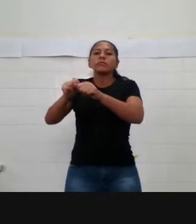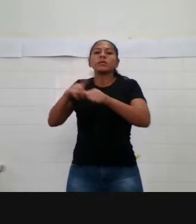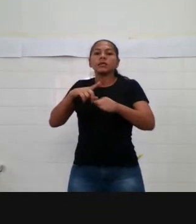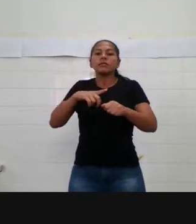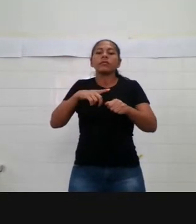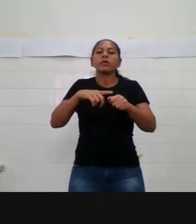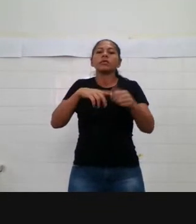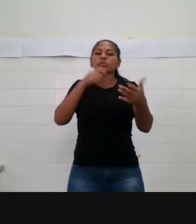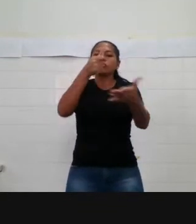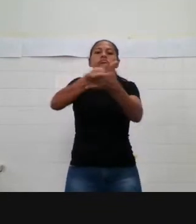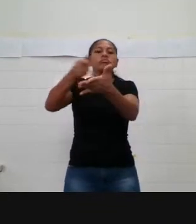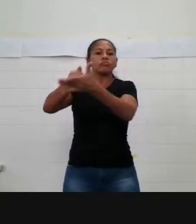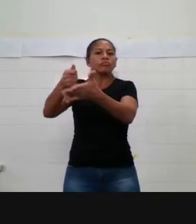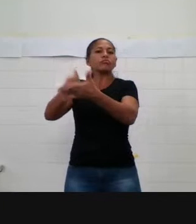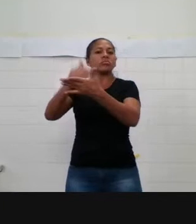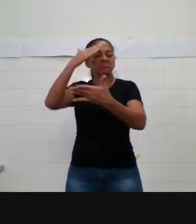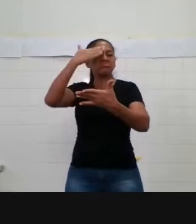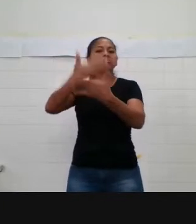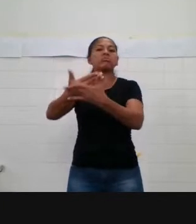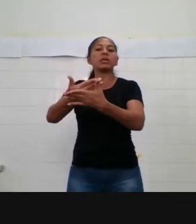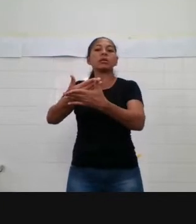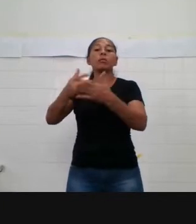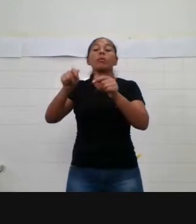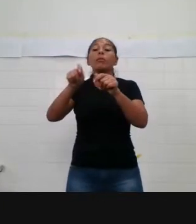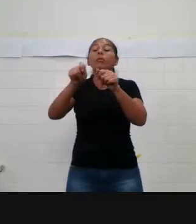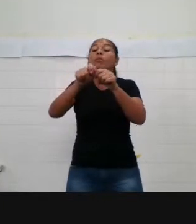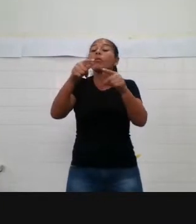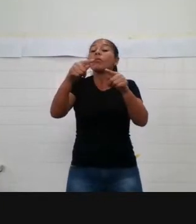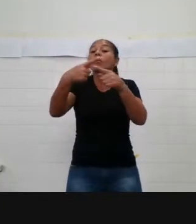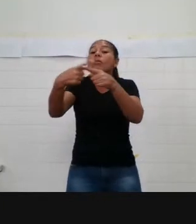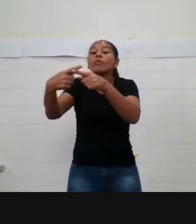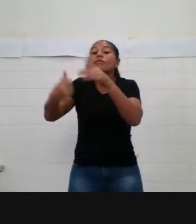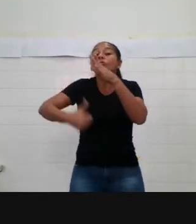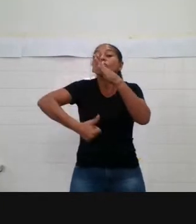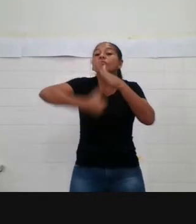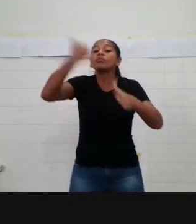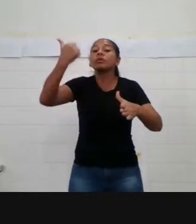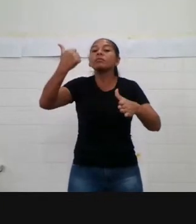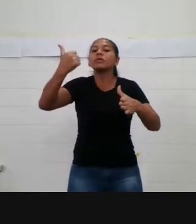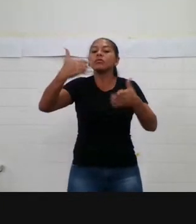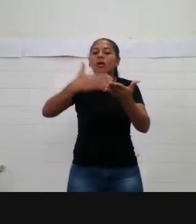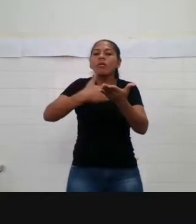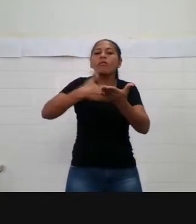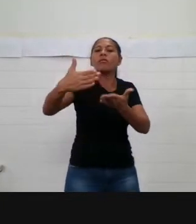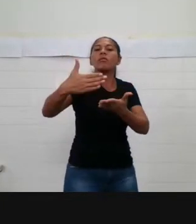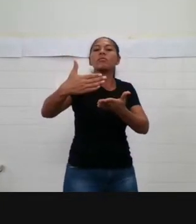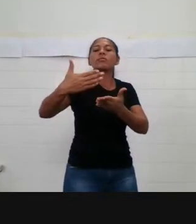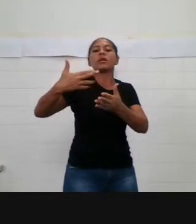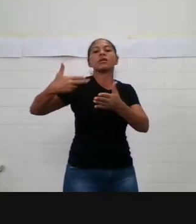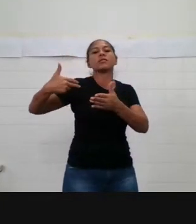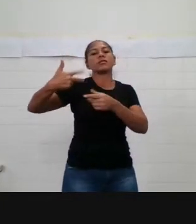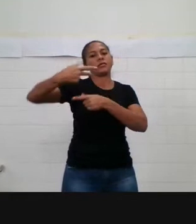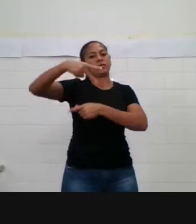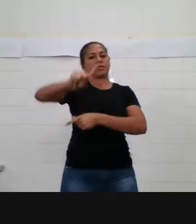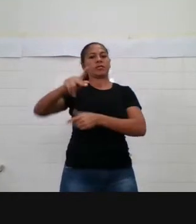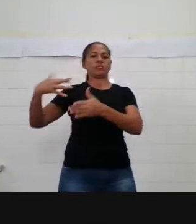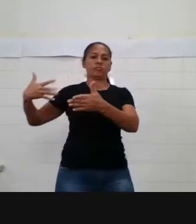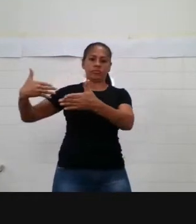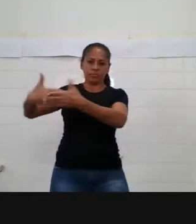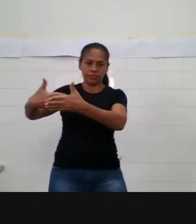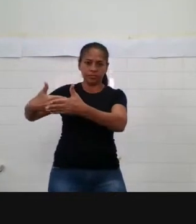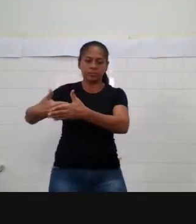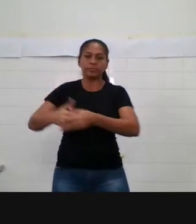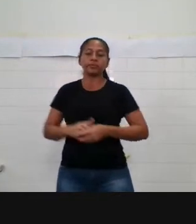marcado por ter sido o primeiro a descortinar a carreira de Conceição Evaristo.